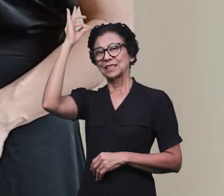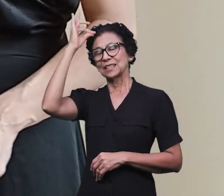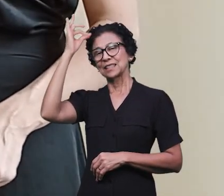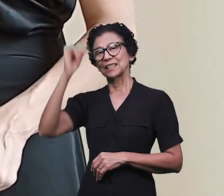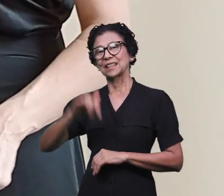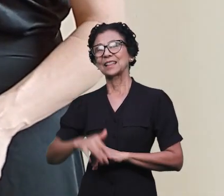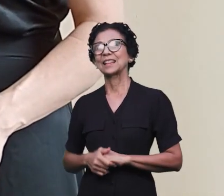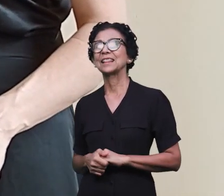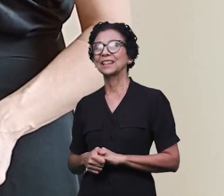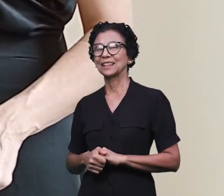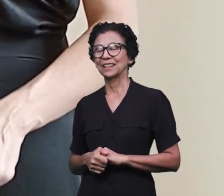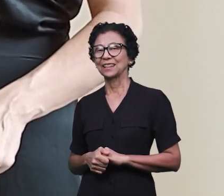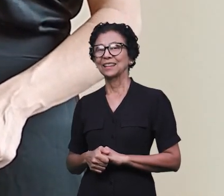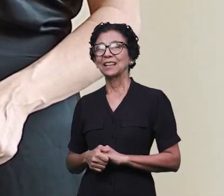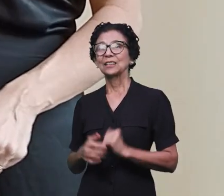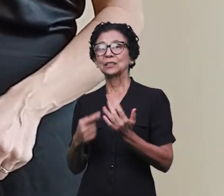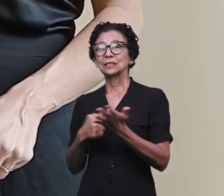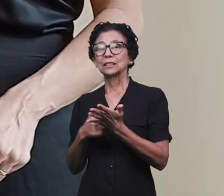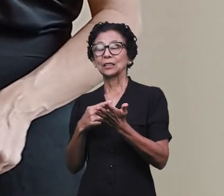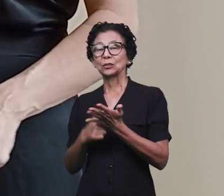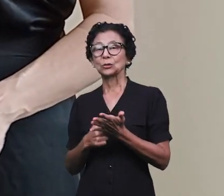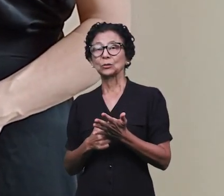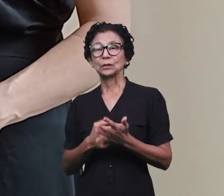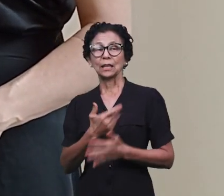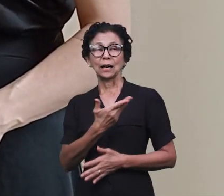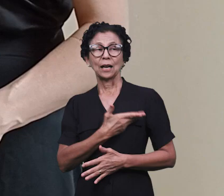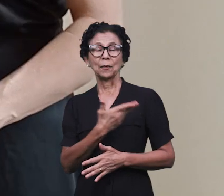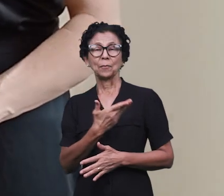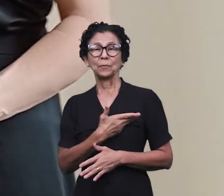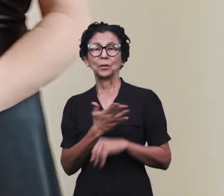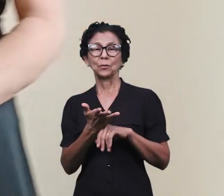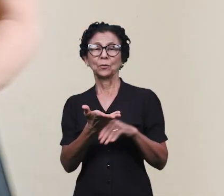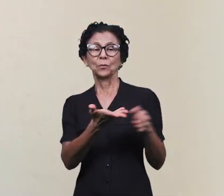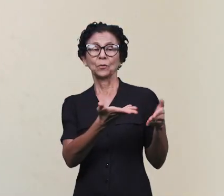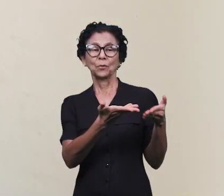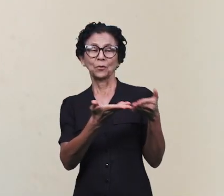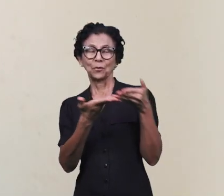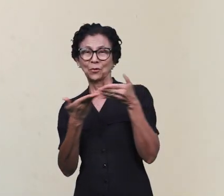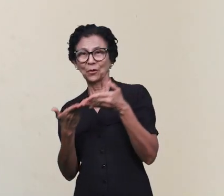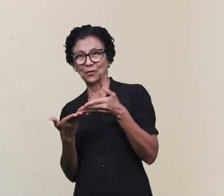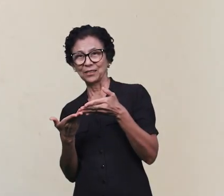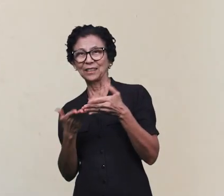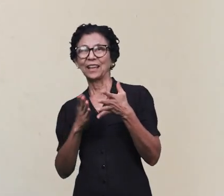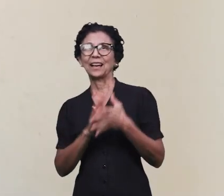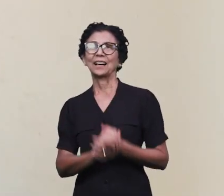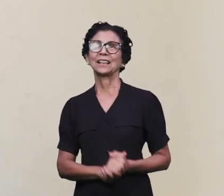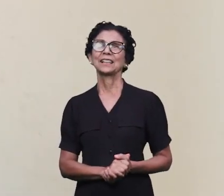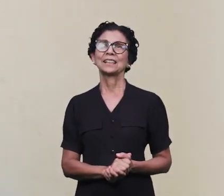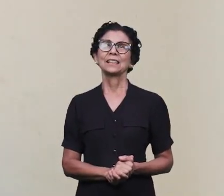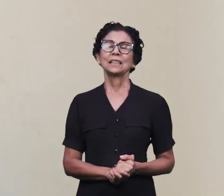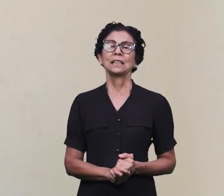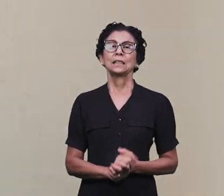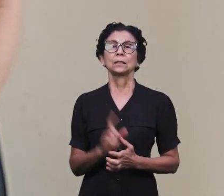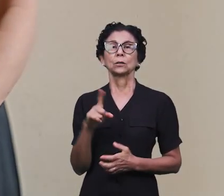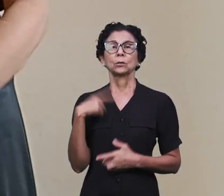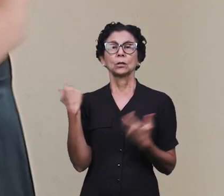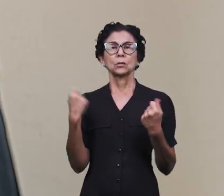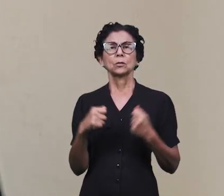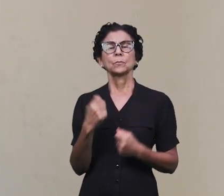a convidar os nossos amigos. Então, nós precisamos ser como